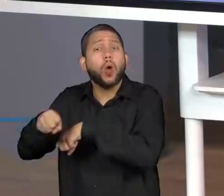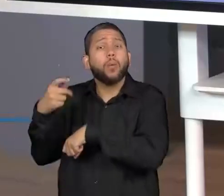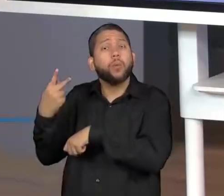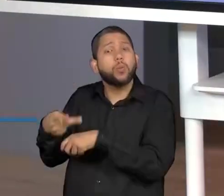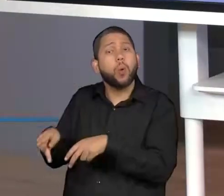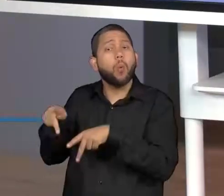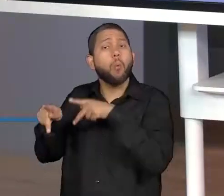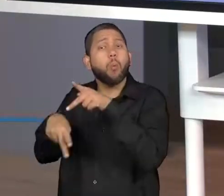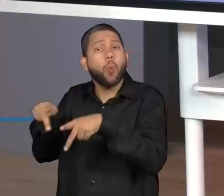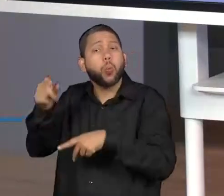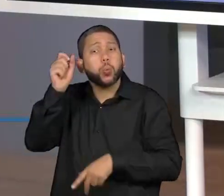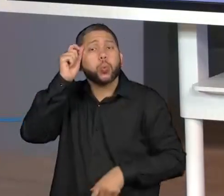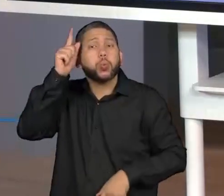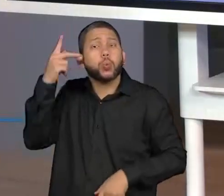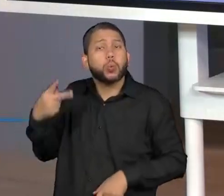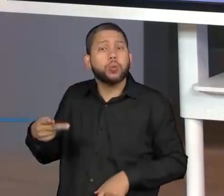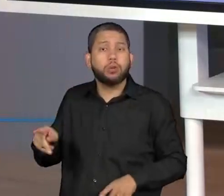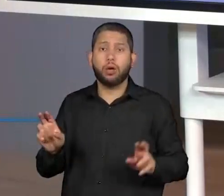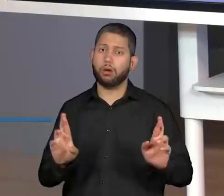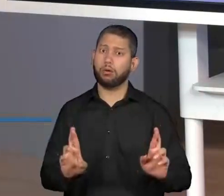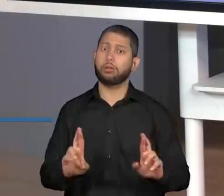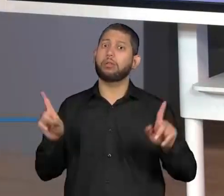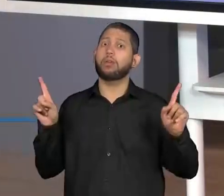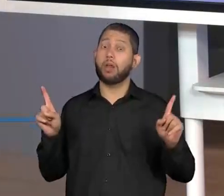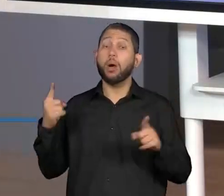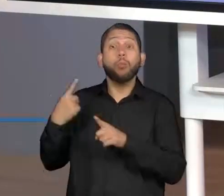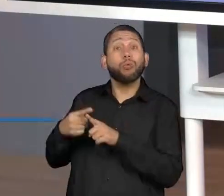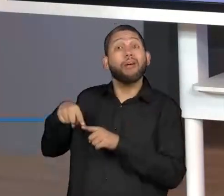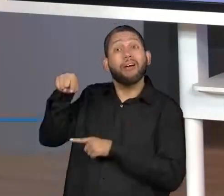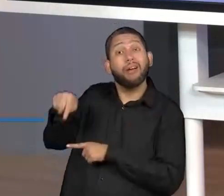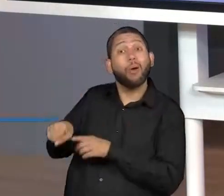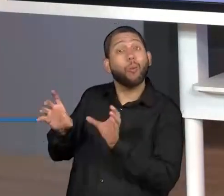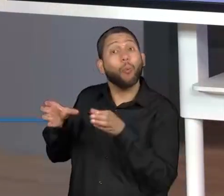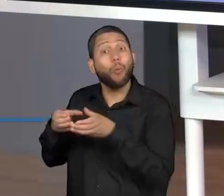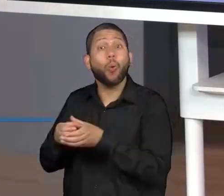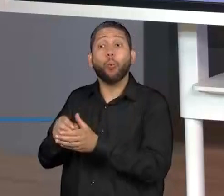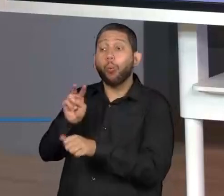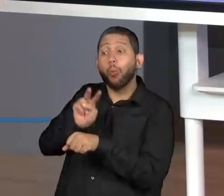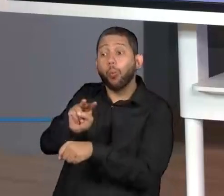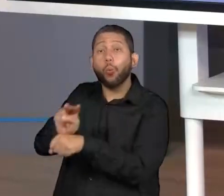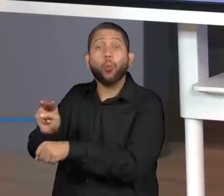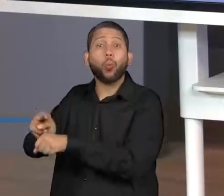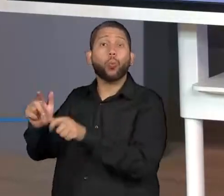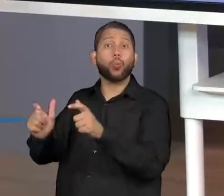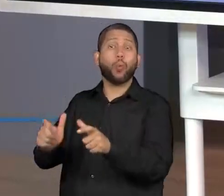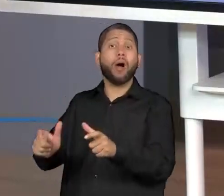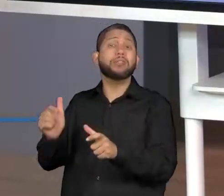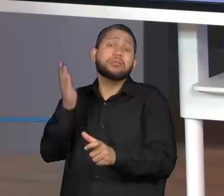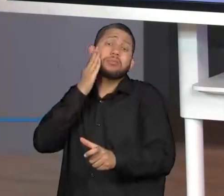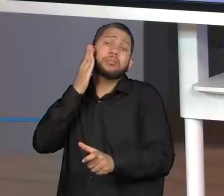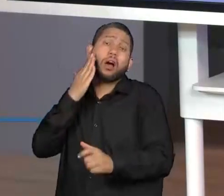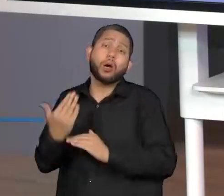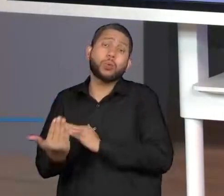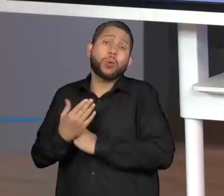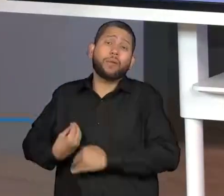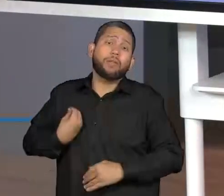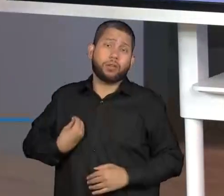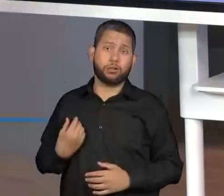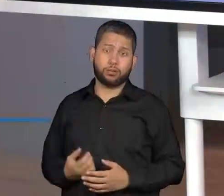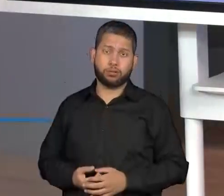extrativista de determinada região, cuidando daquele meio ambiente, cuidando daquele local, ou uma empresa